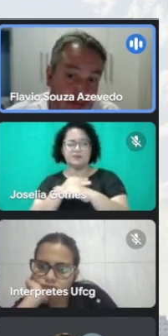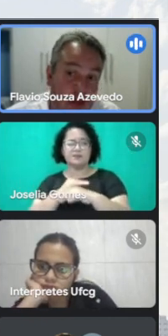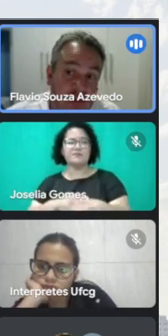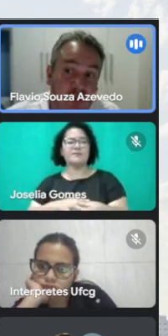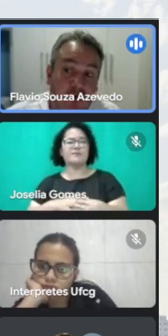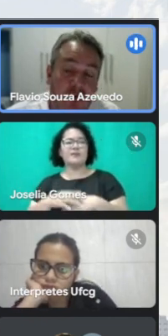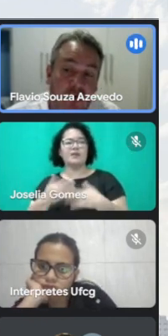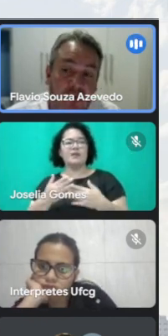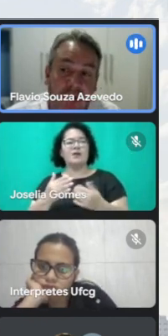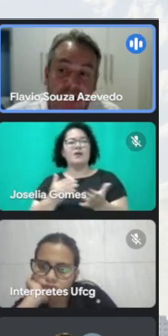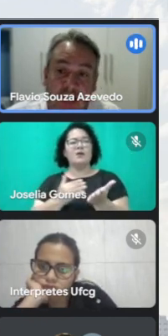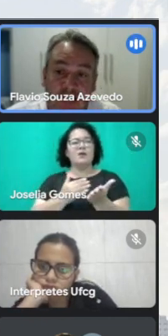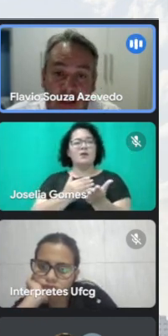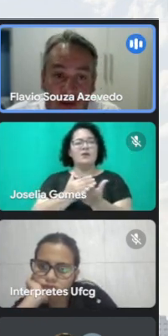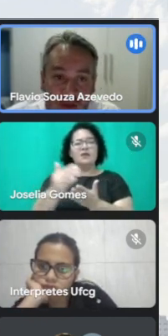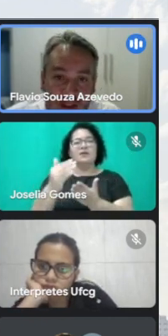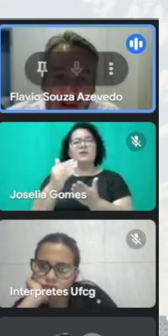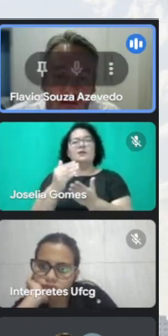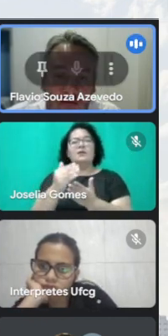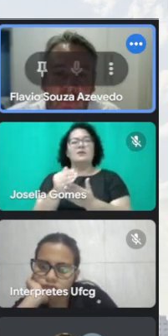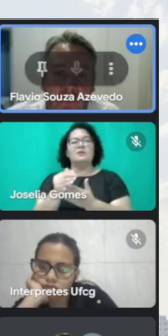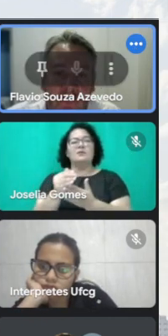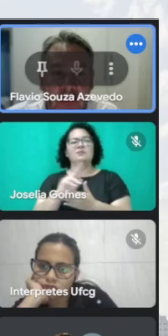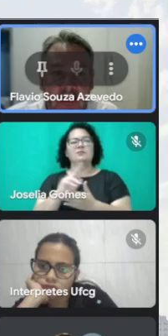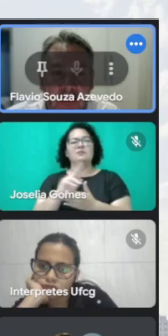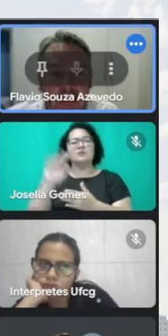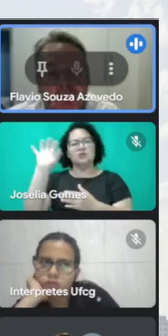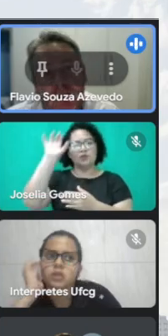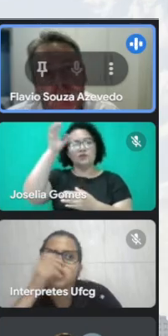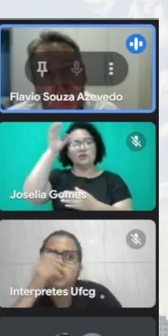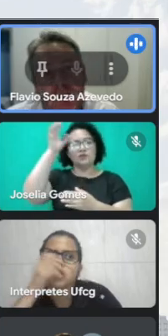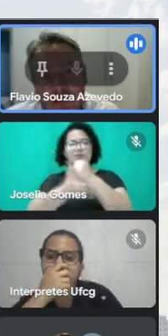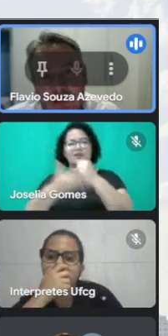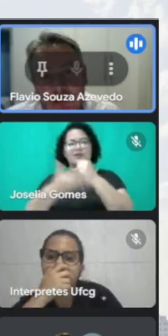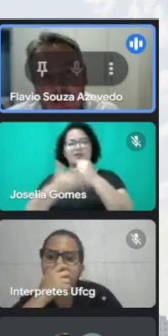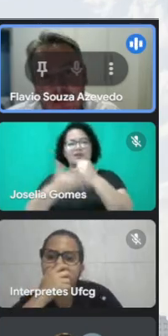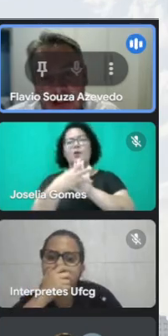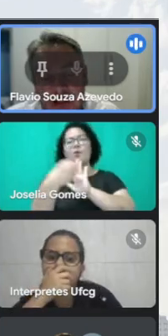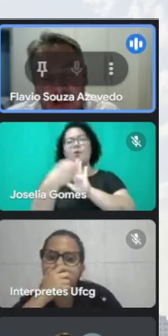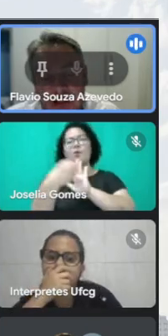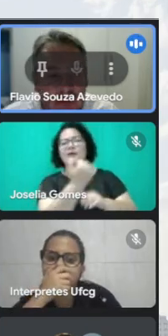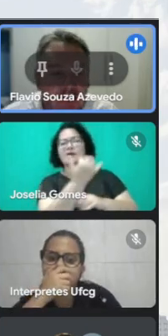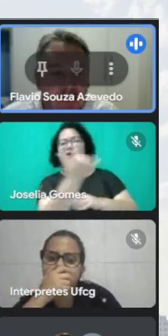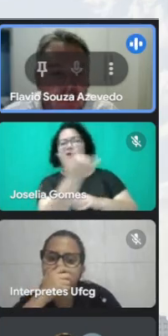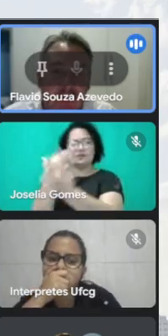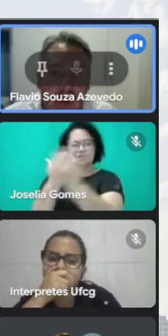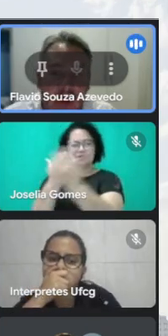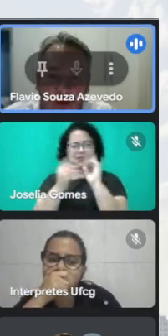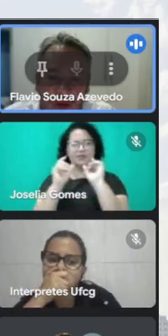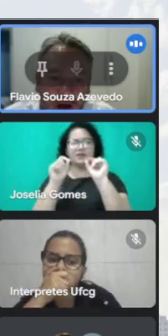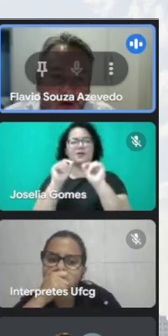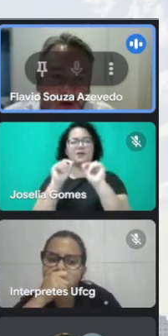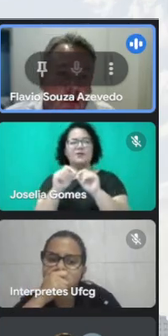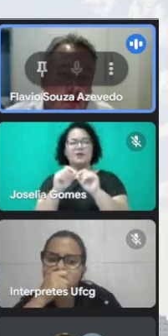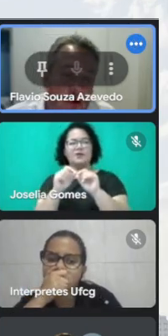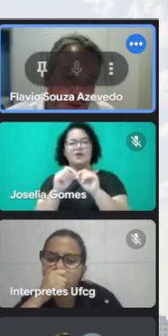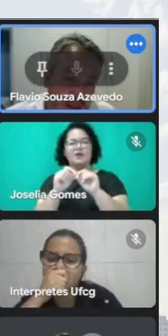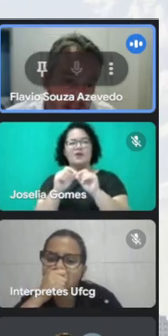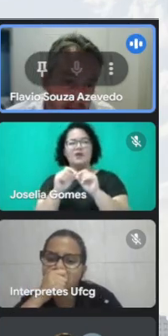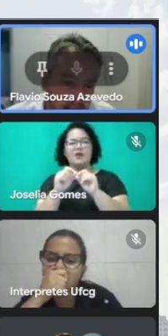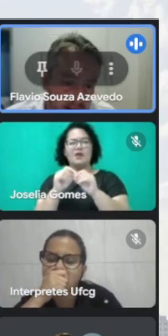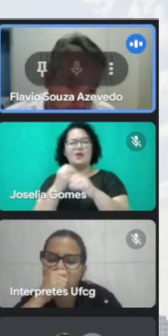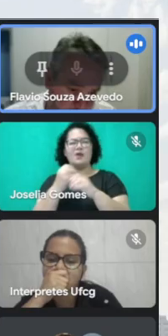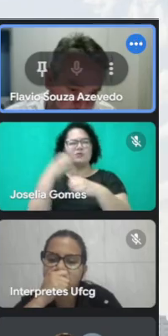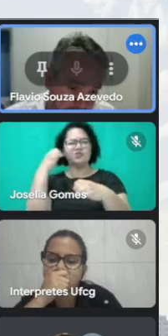começou a se chamar de soluções baseadas na natureza, que é, né, a transição de uma engenharia cinza tradicional,